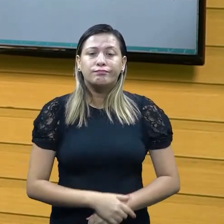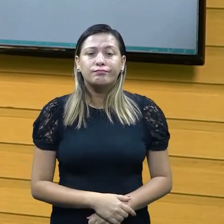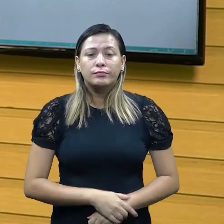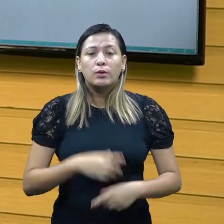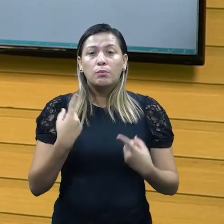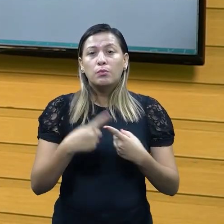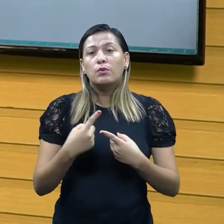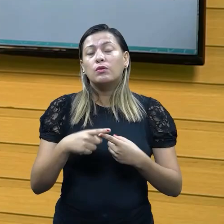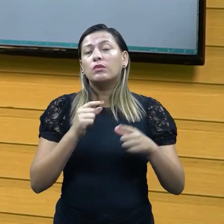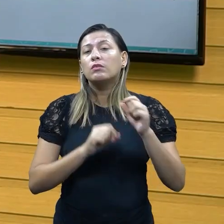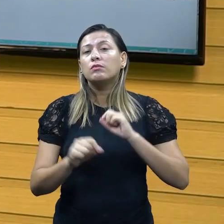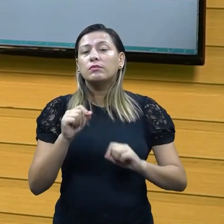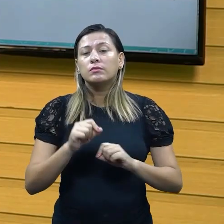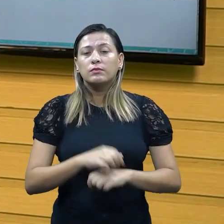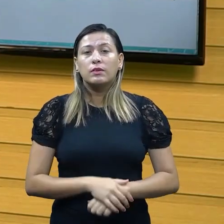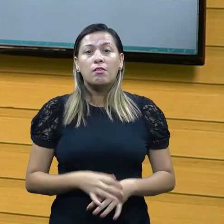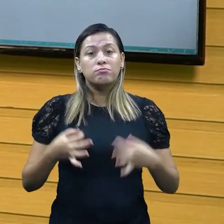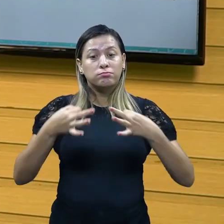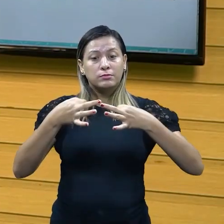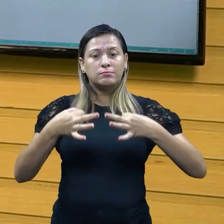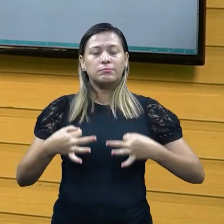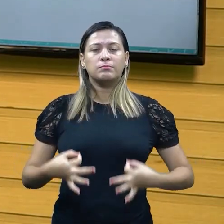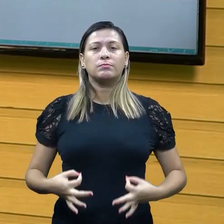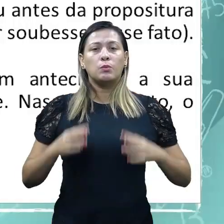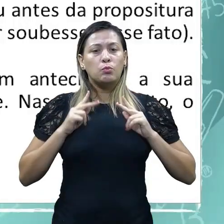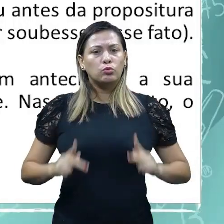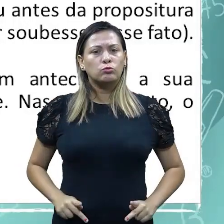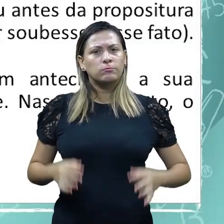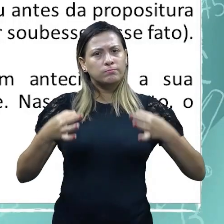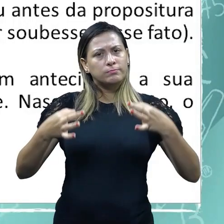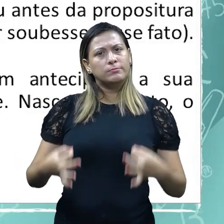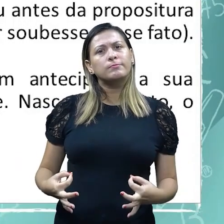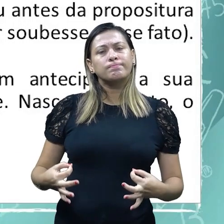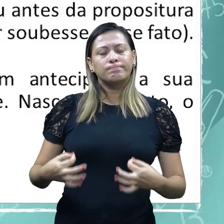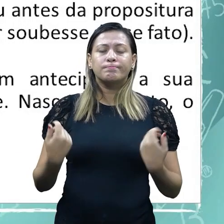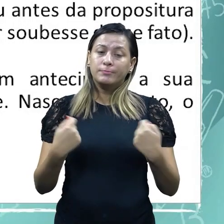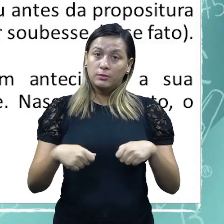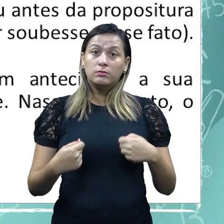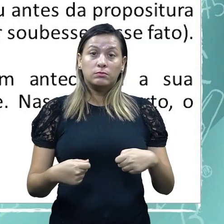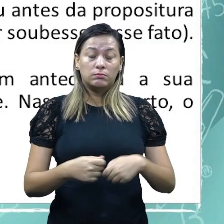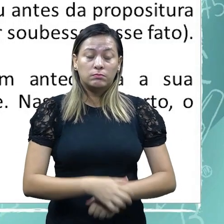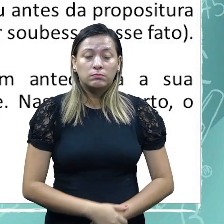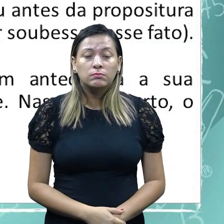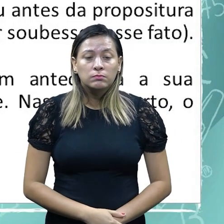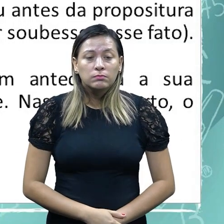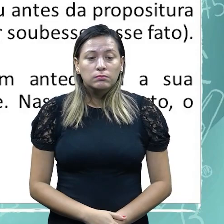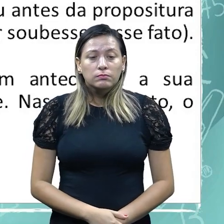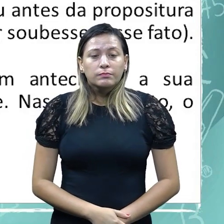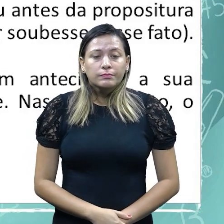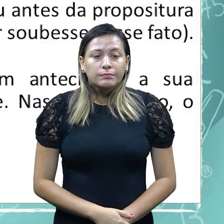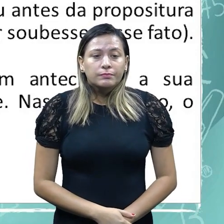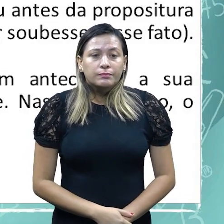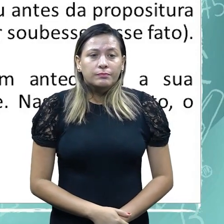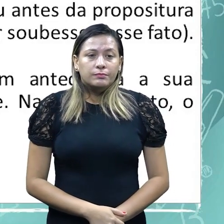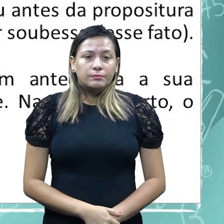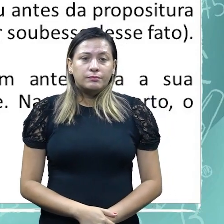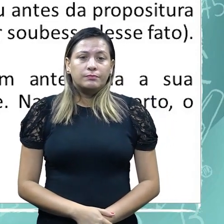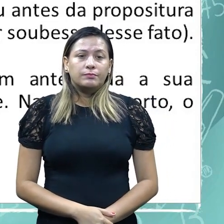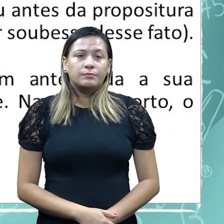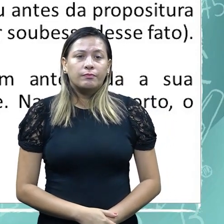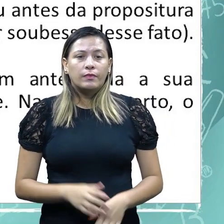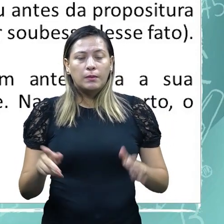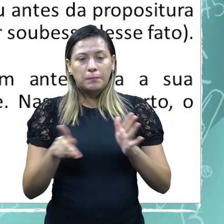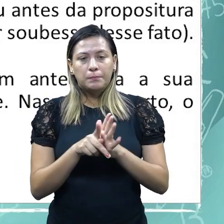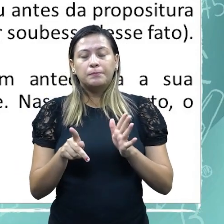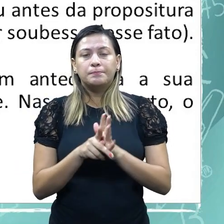Porque a imparcialidade aqui não vai acontecer, certo? Bom, Pressupostos relativos às partes. Nas